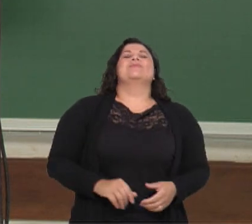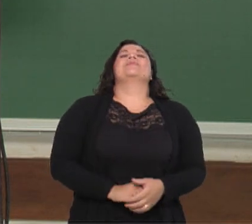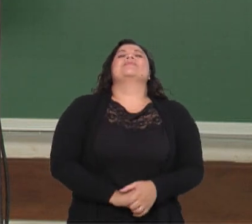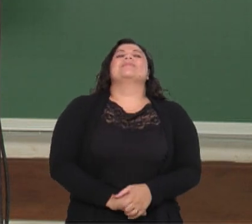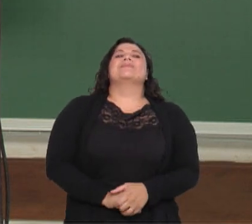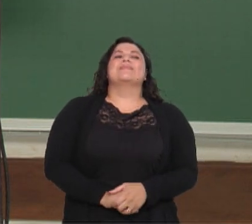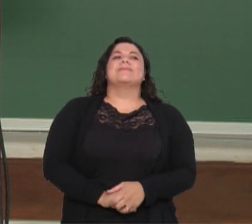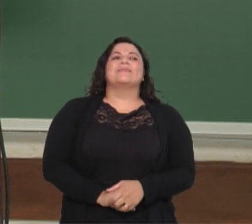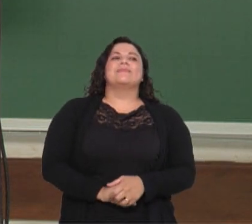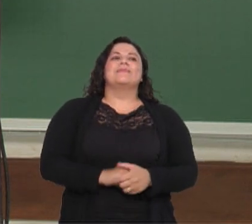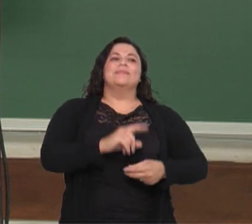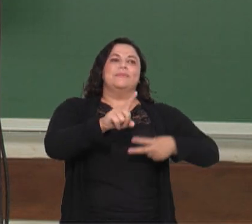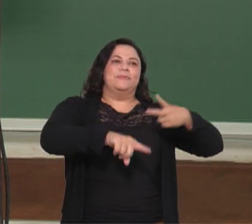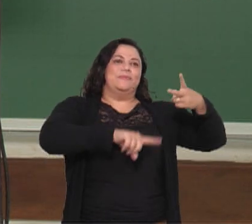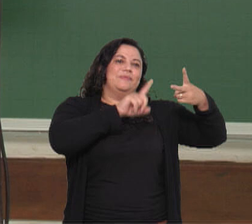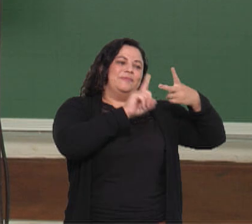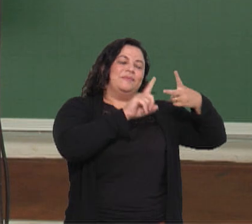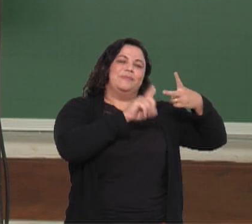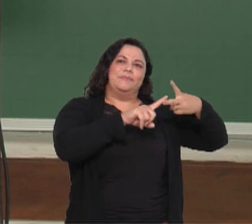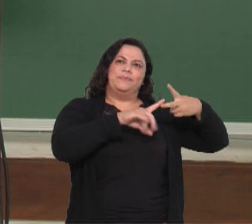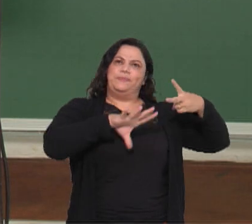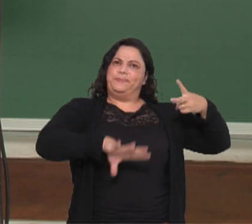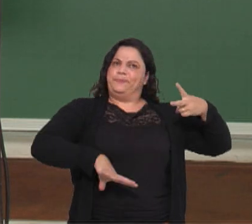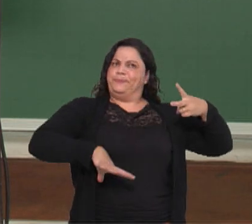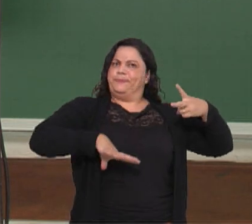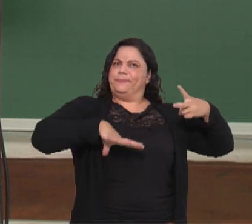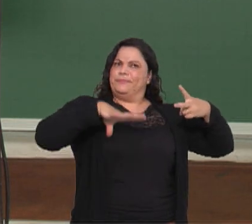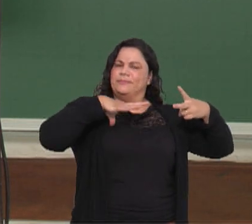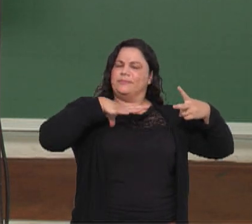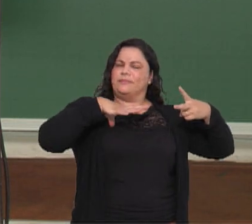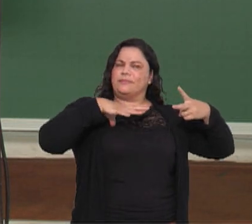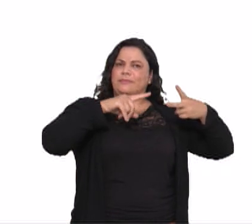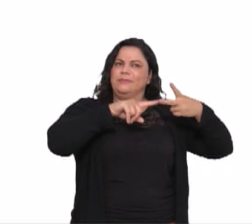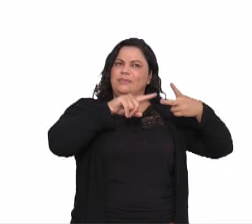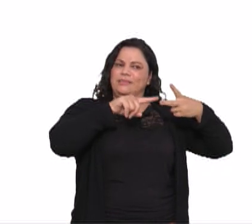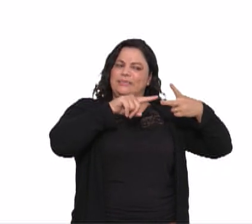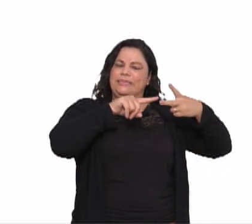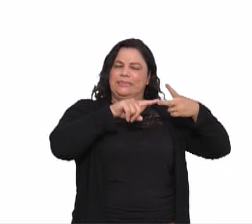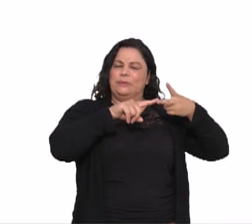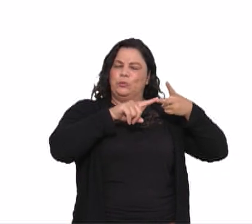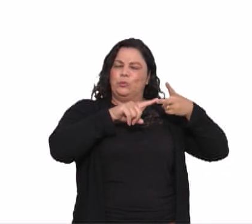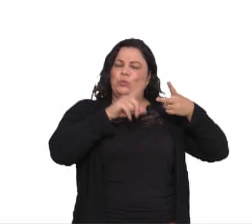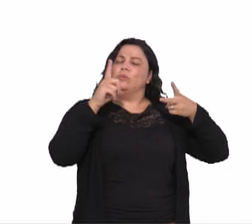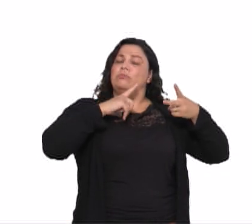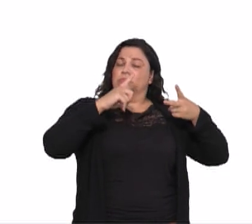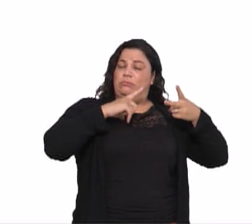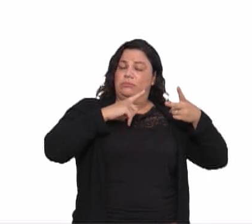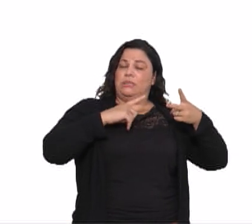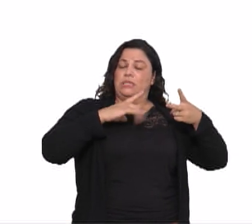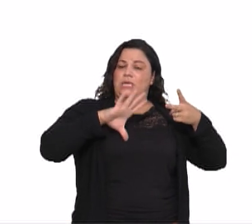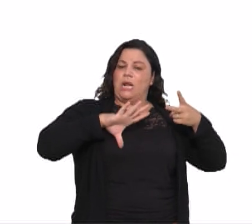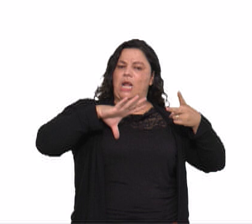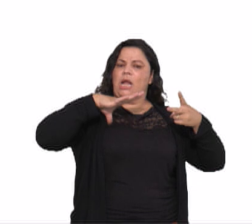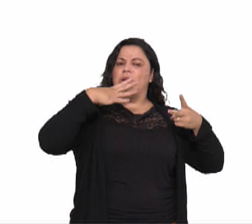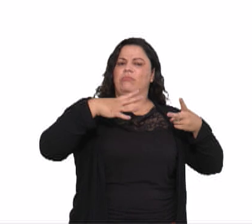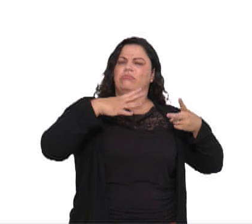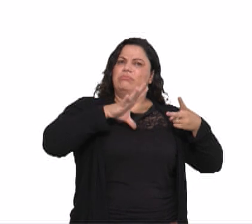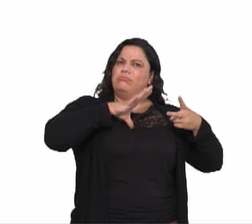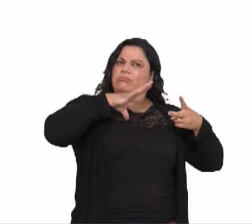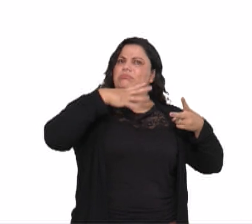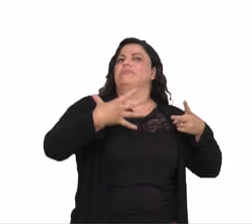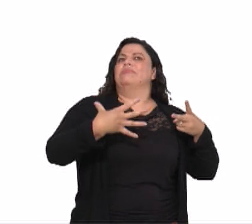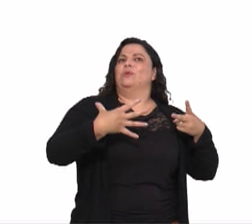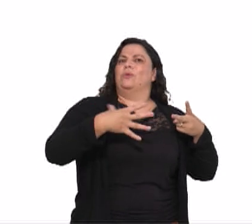né? Segundo ponto, a parte irascível da alma, né, onde seria teria como virtude a coragem, tá?